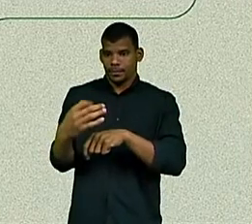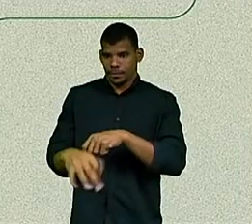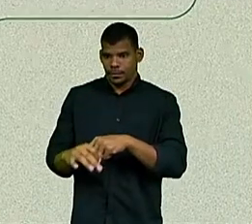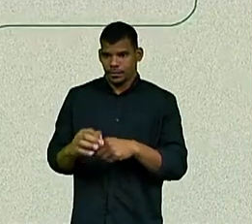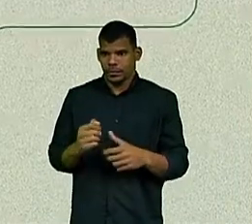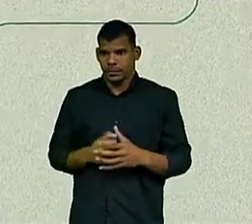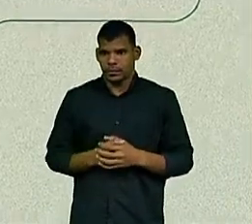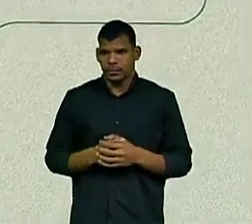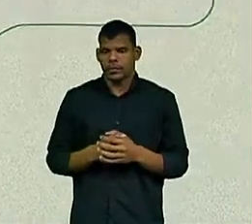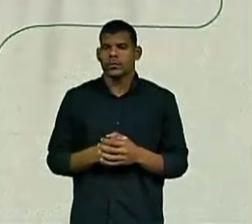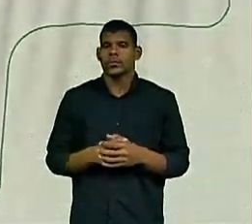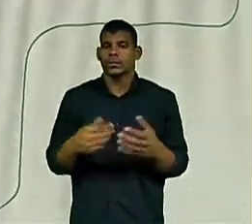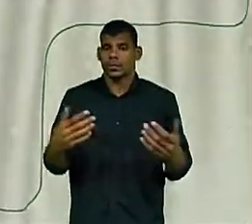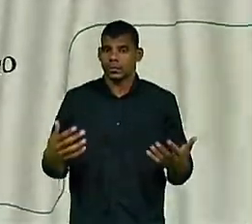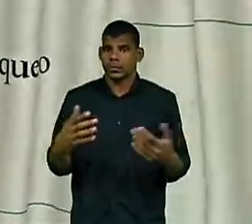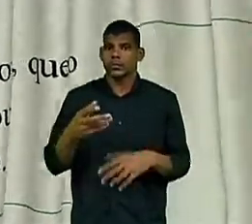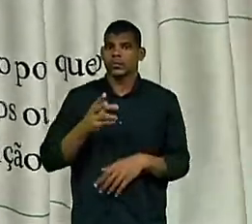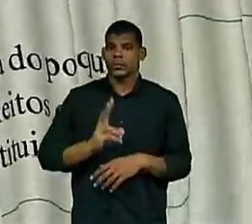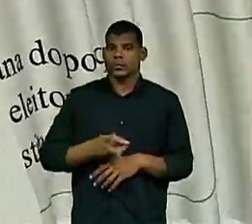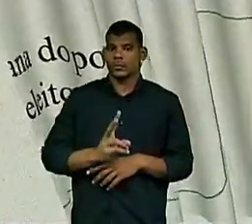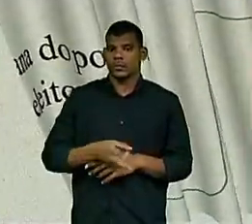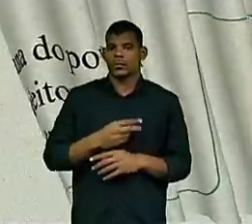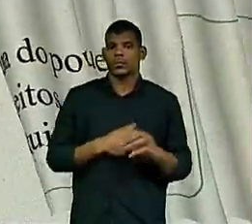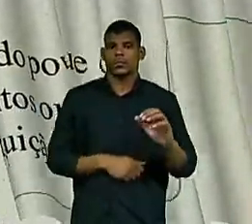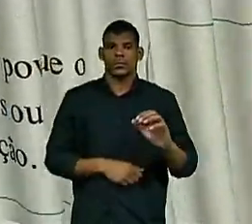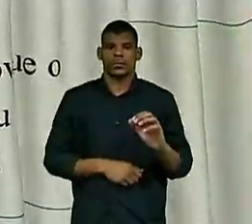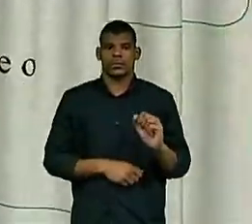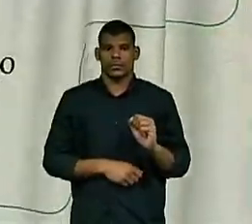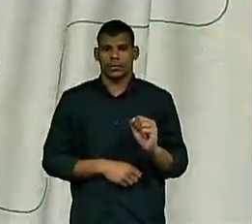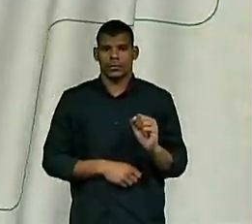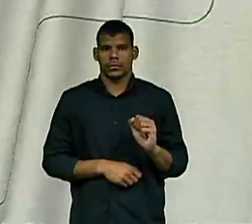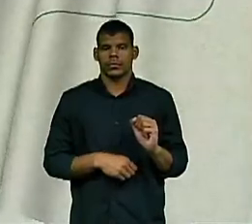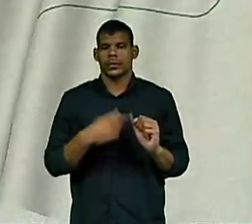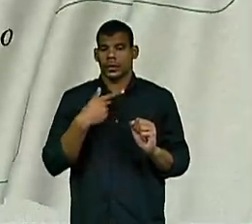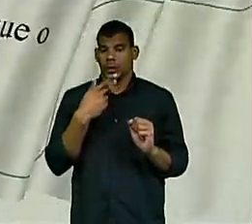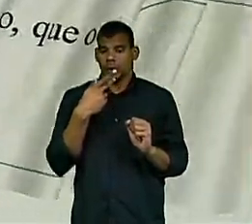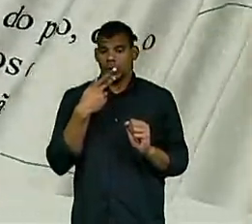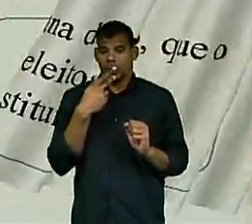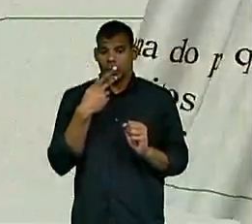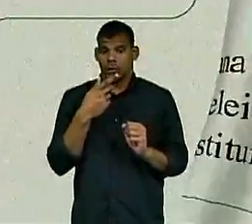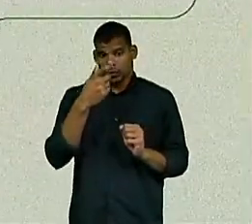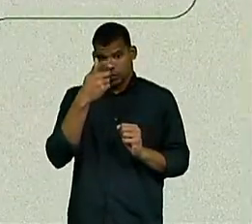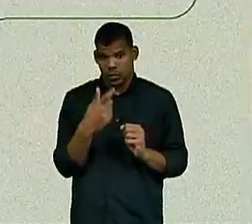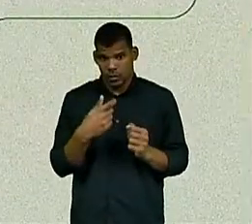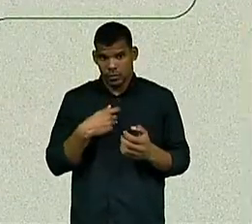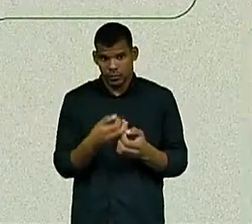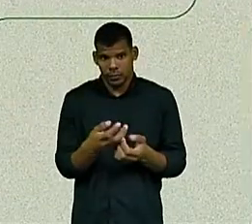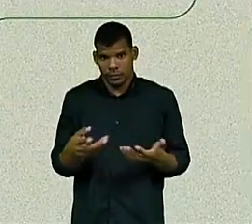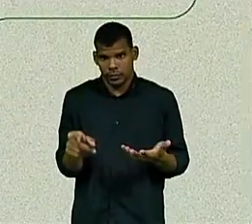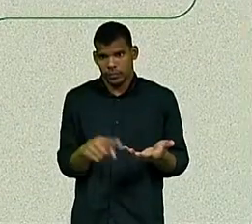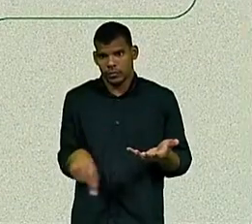então vamos lá eu preparei trouxe aqui para vocês imagens